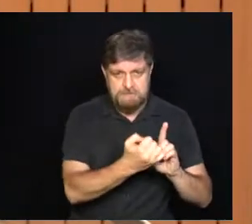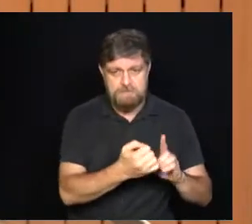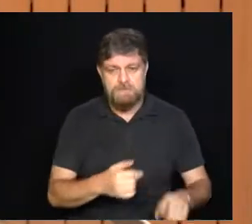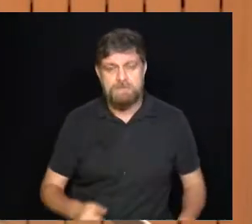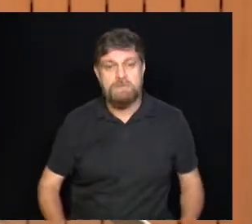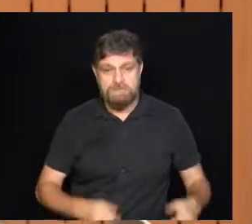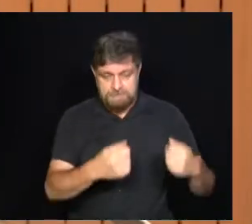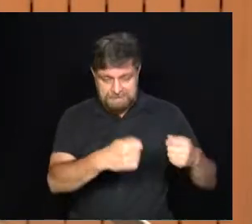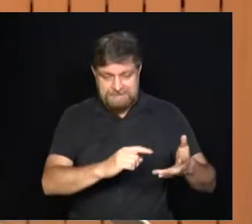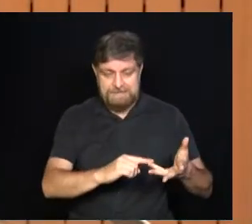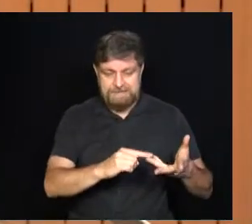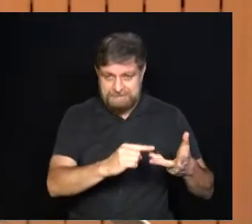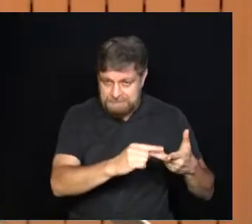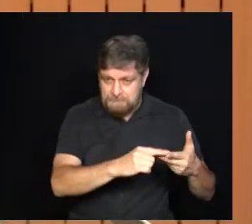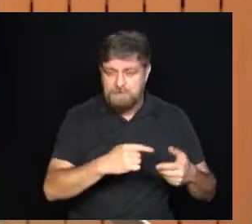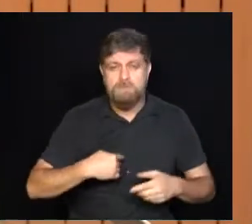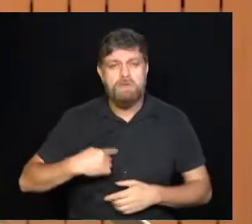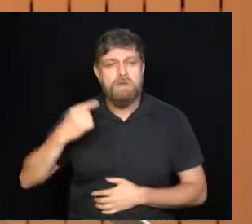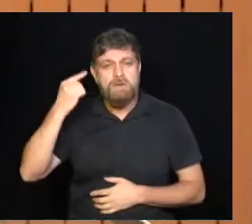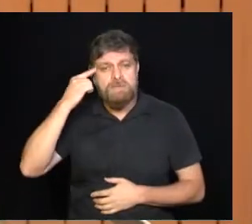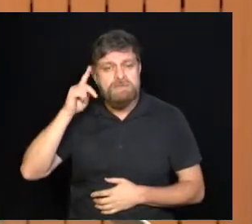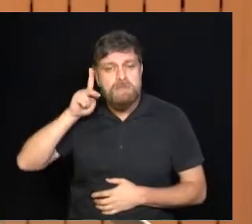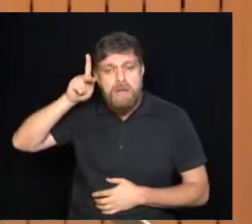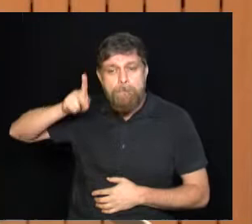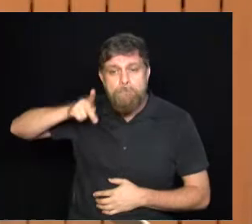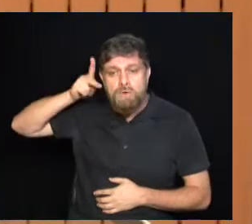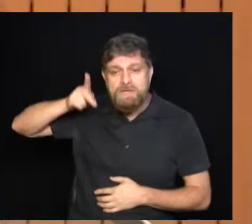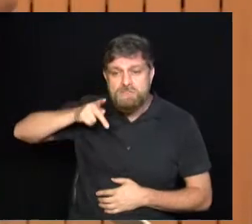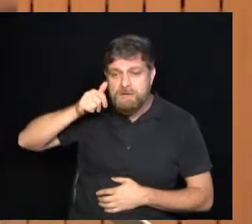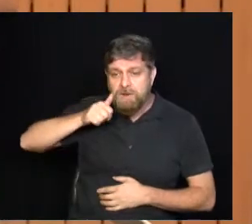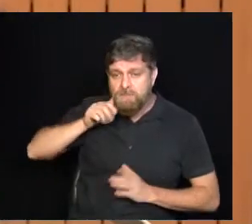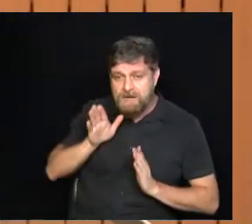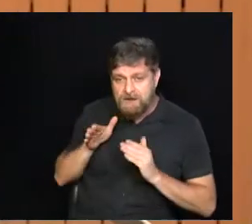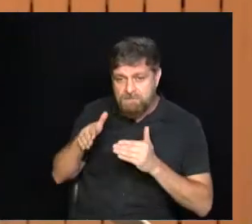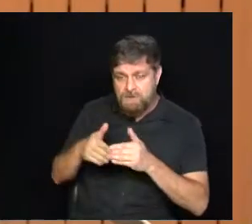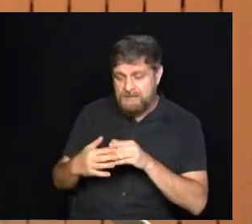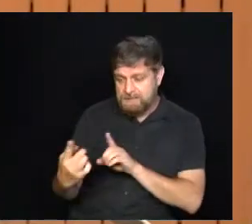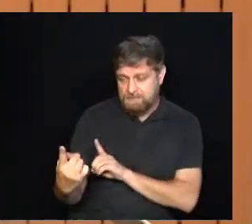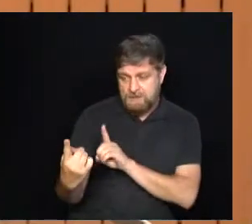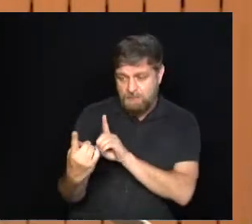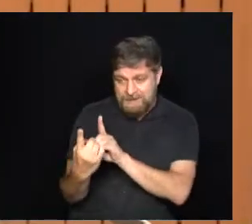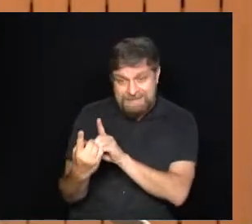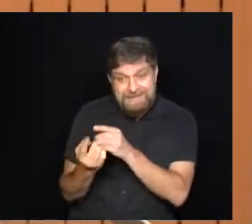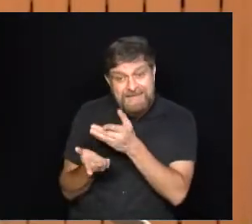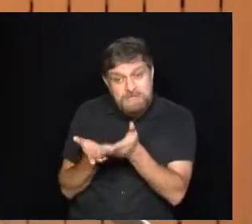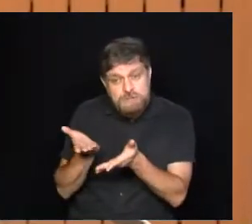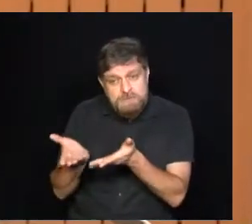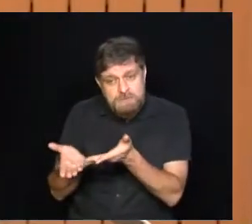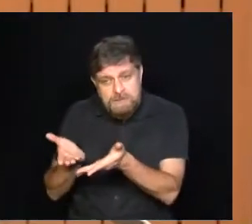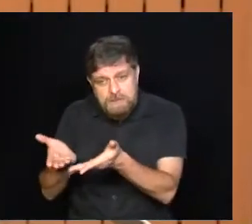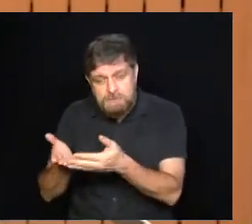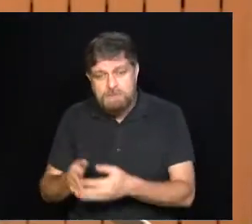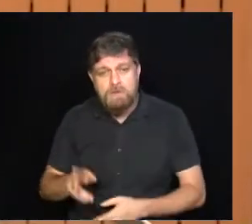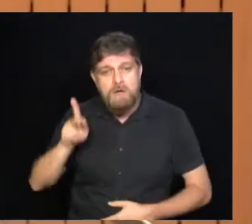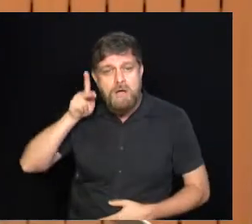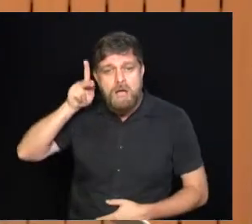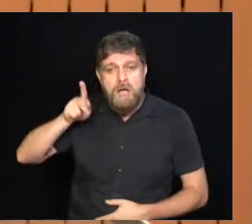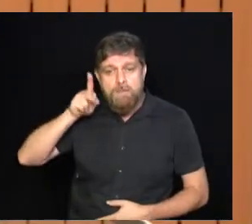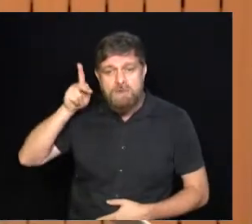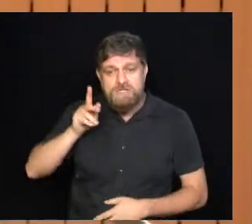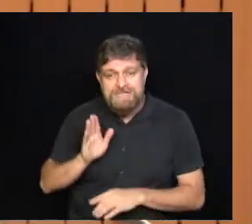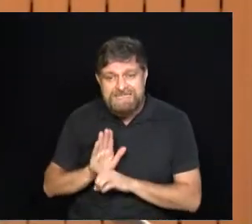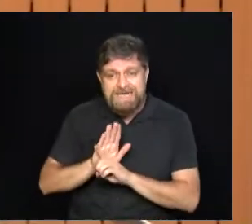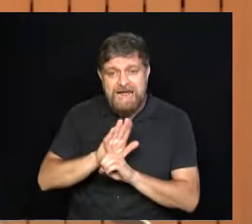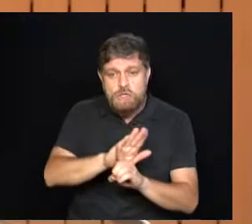necessitam. E pensando na política para mulheres, né, no atendimento para as mulheres, a política de assistência